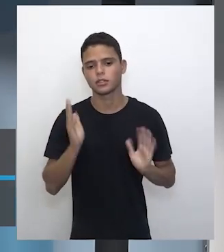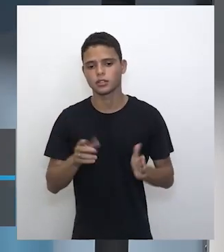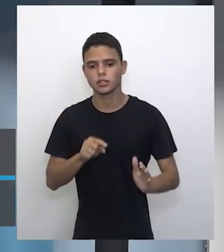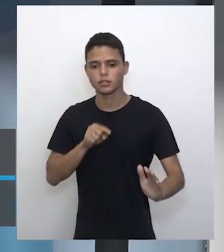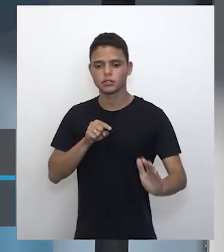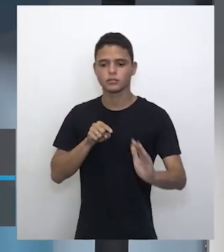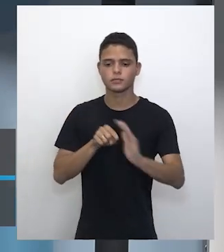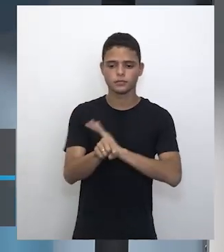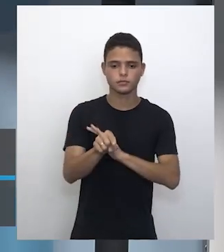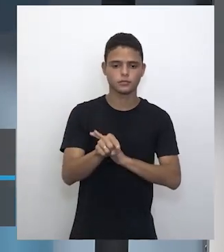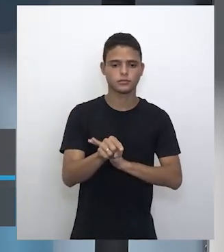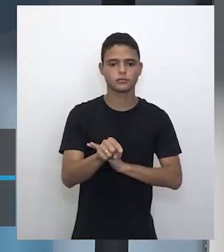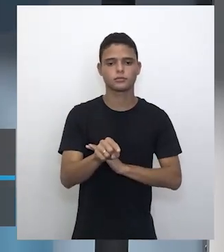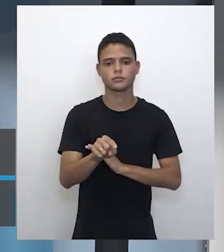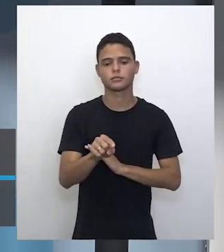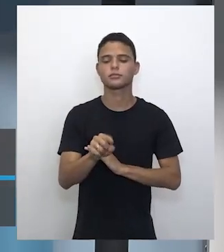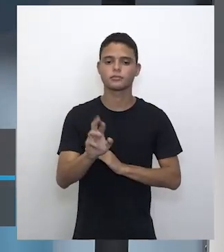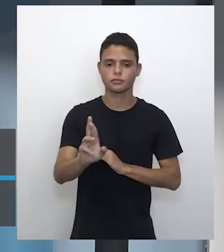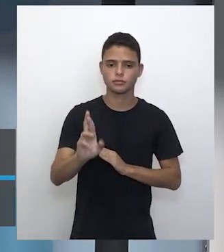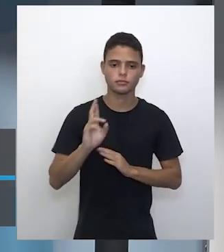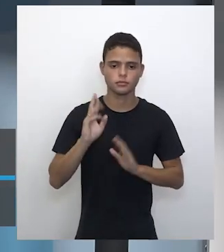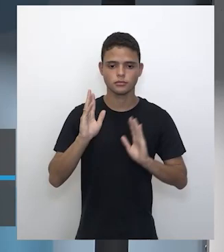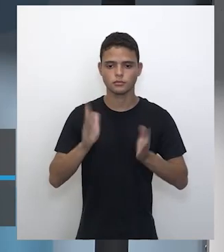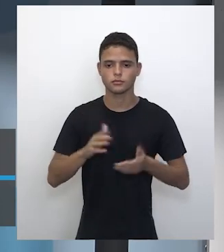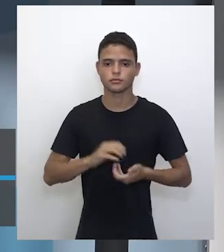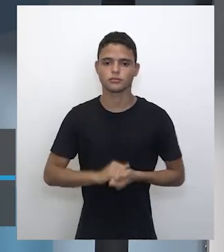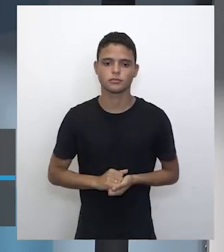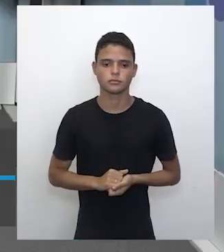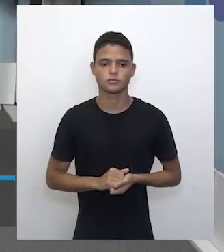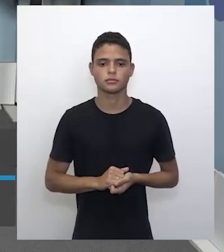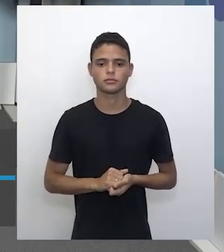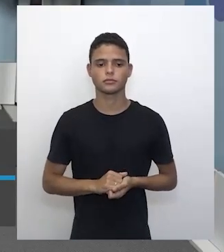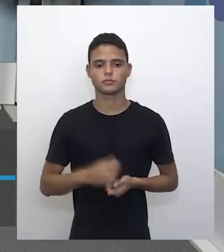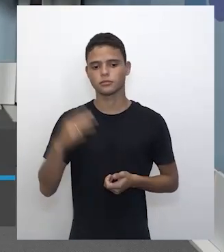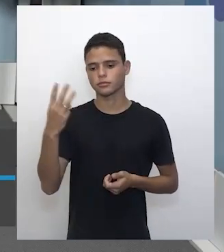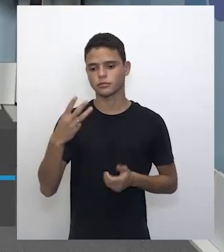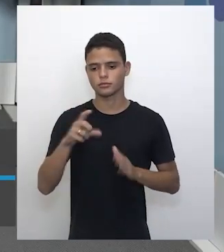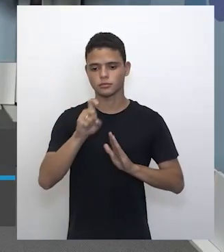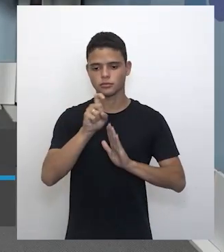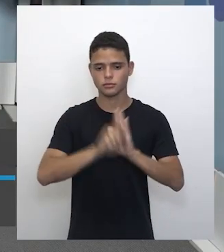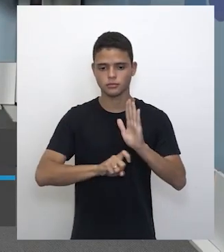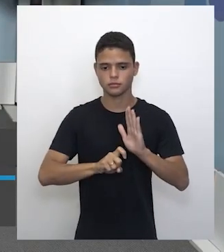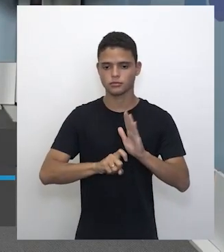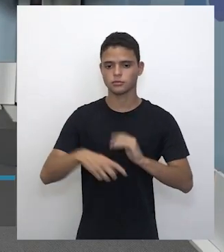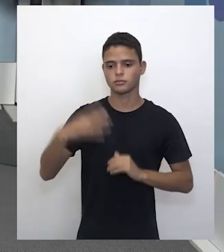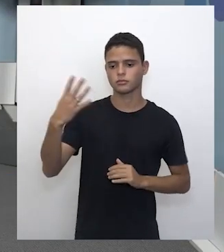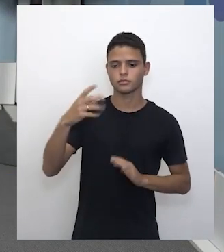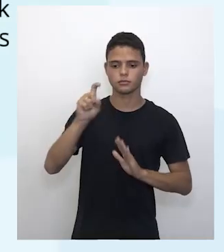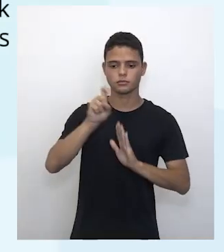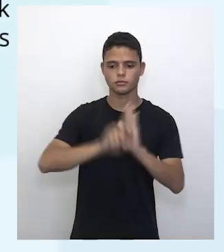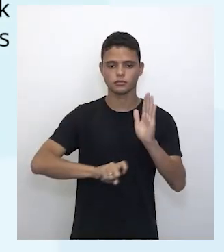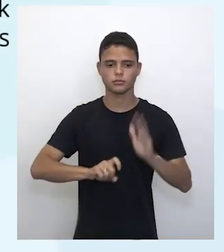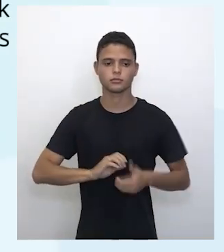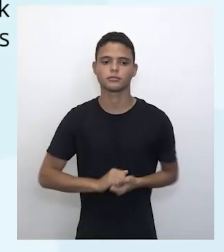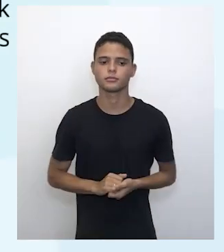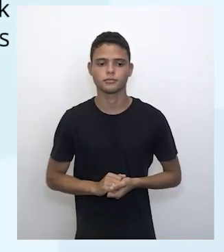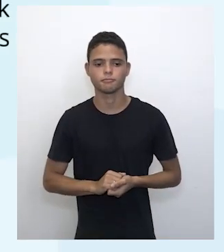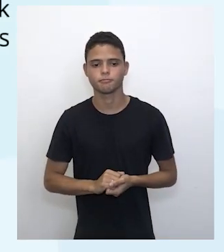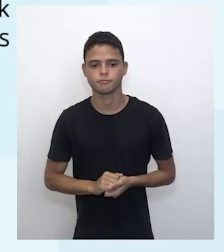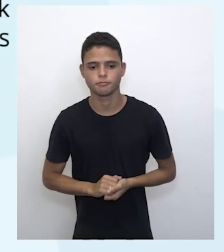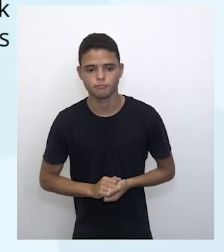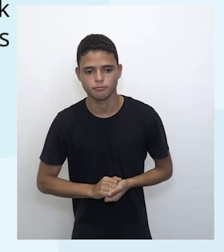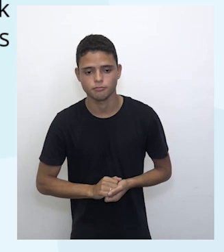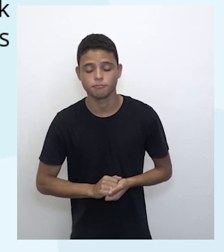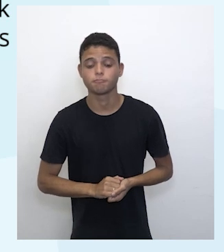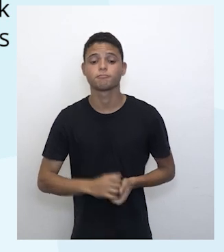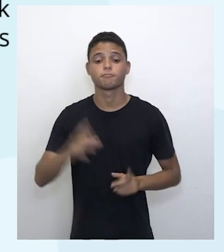porque a professora deu a resposta, né? Da ideia central do terceiro parágrafo. Então vamos para o quarto parágrafo. Os